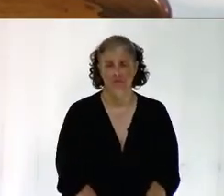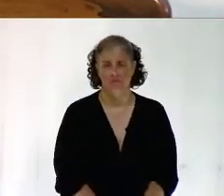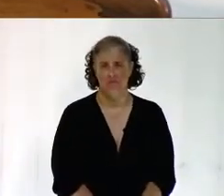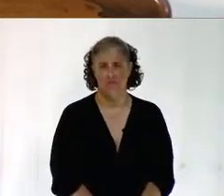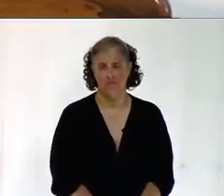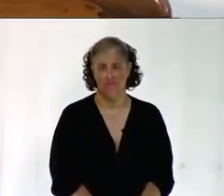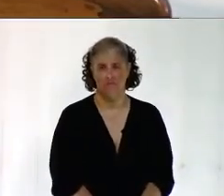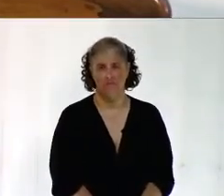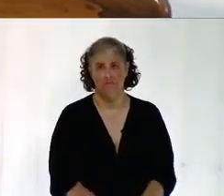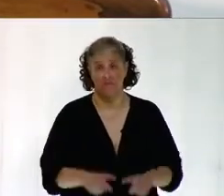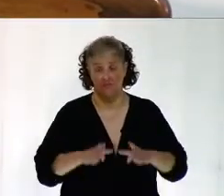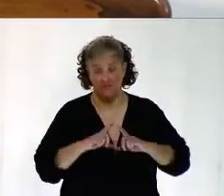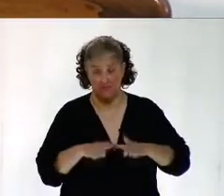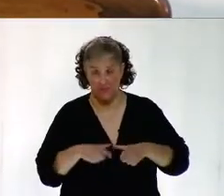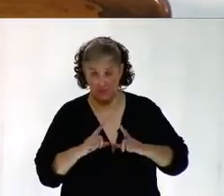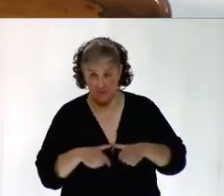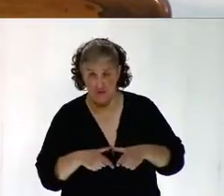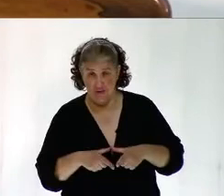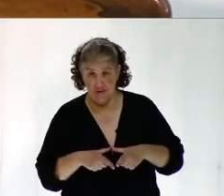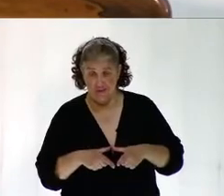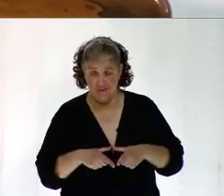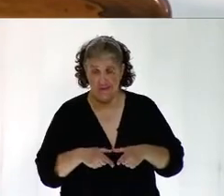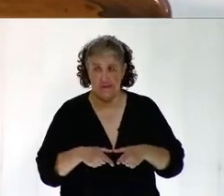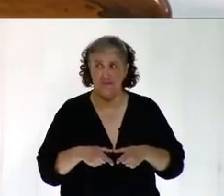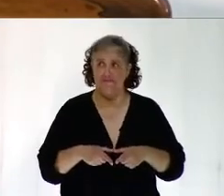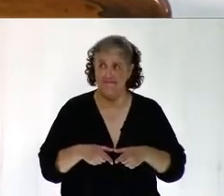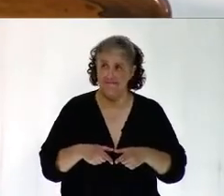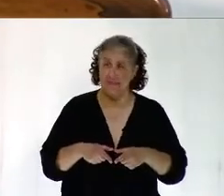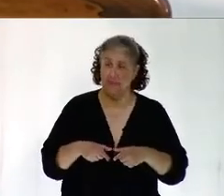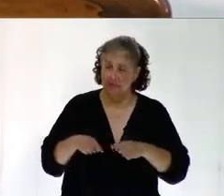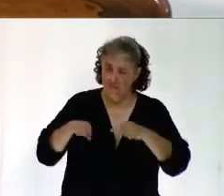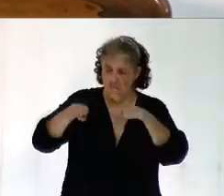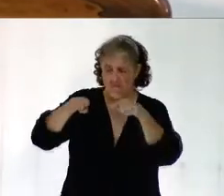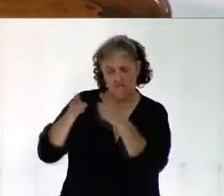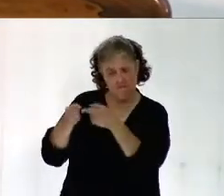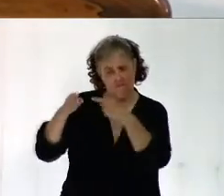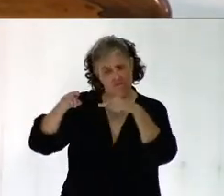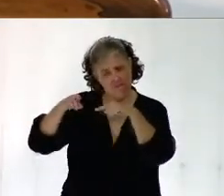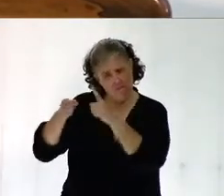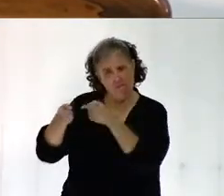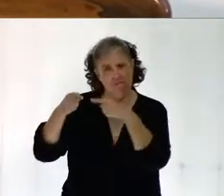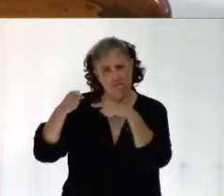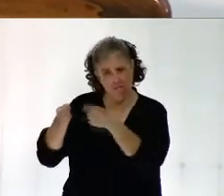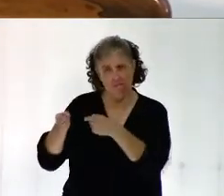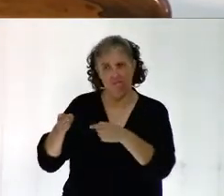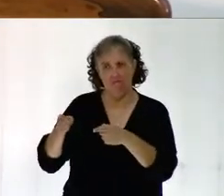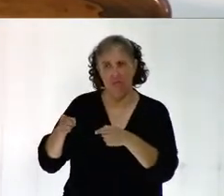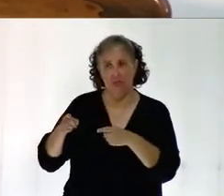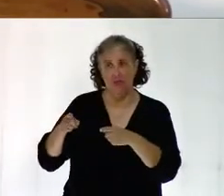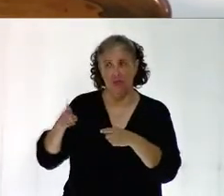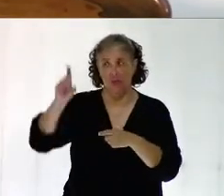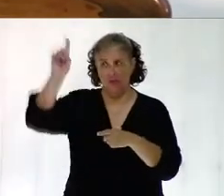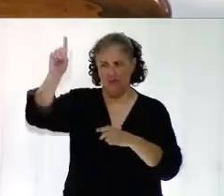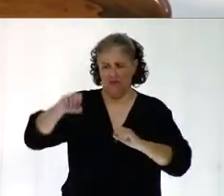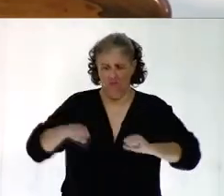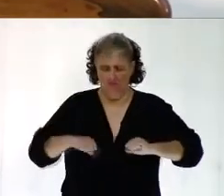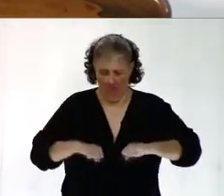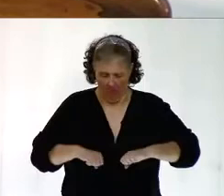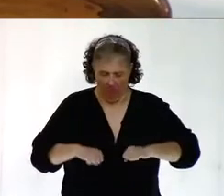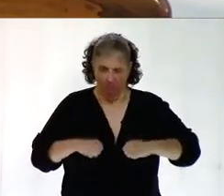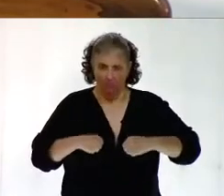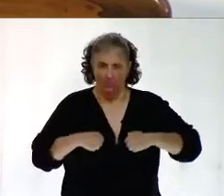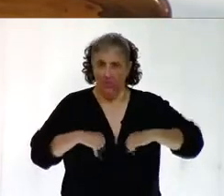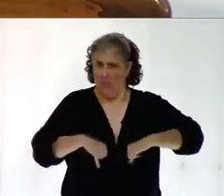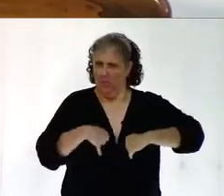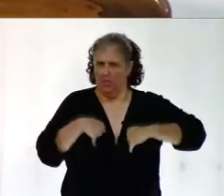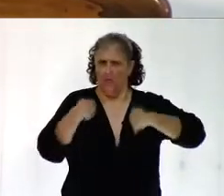em israel provocou a deus diz a palavra de deus israel provocou a ira de deus mas o senhor